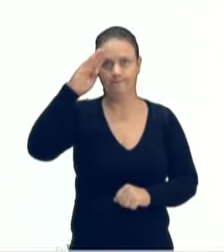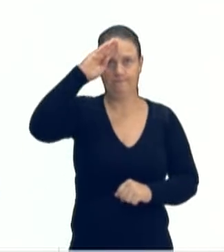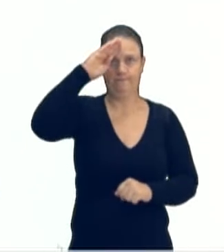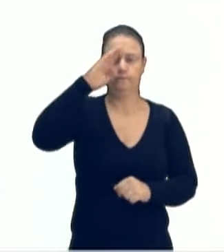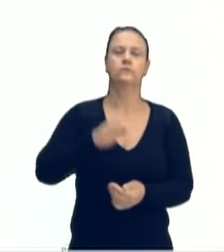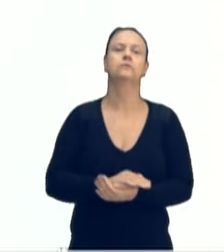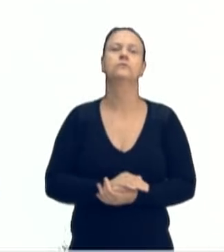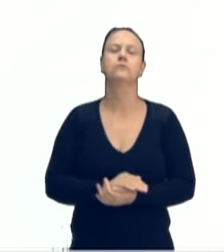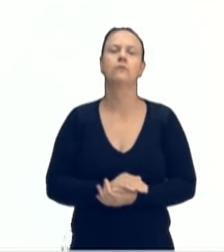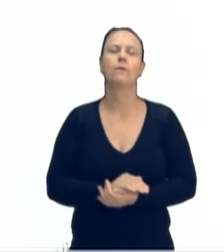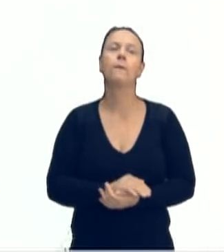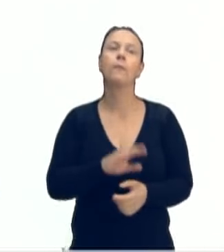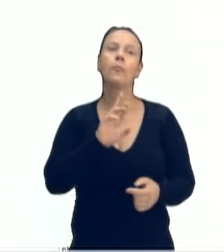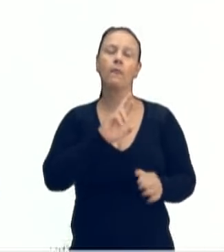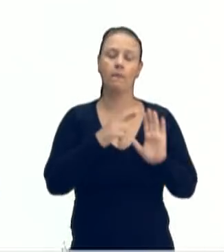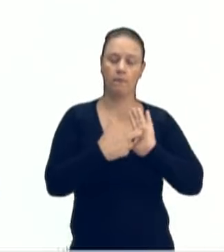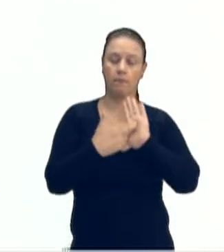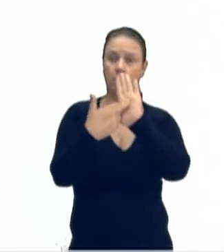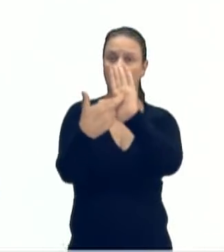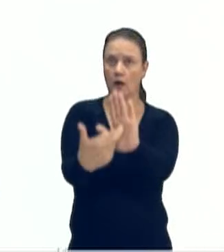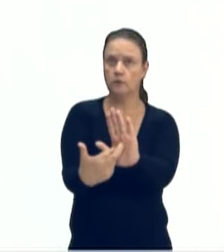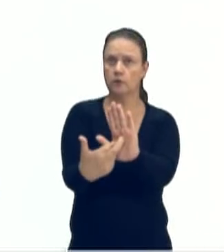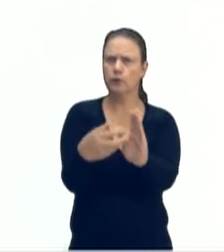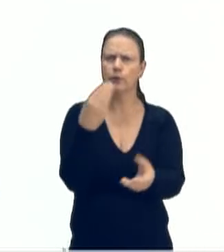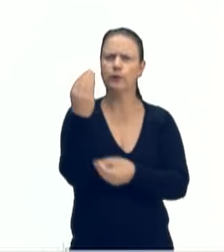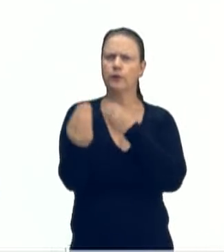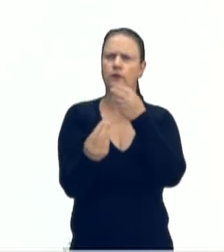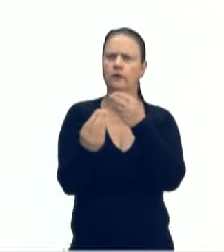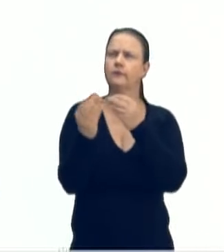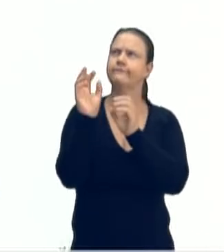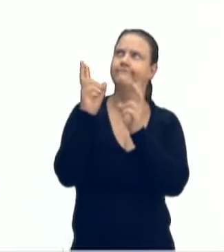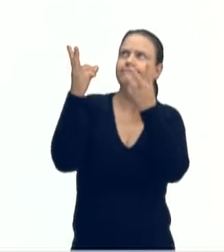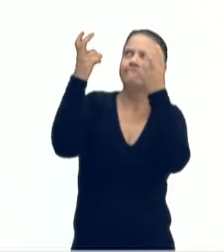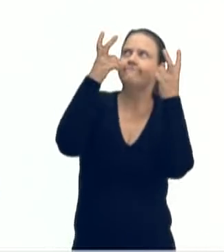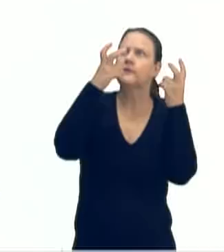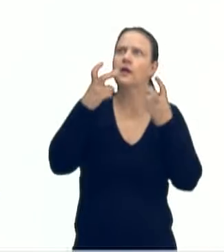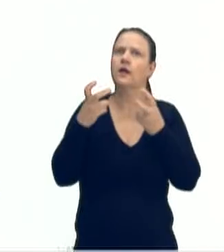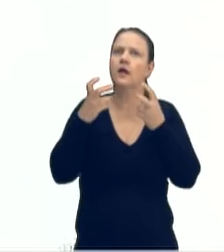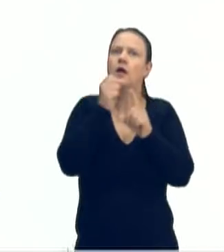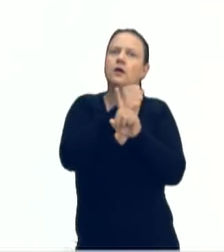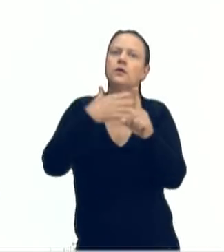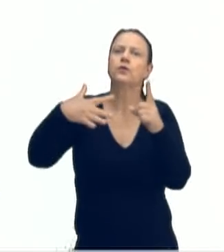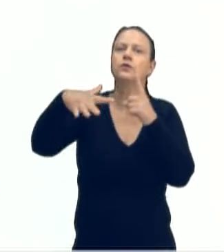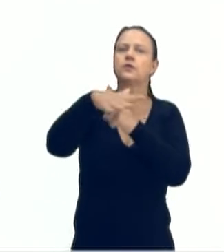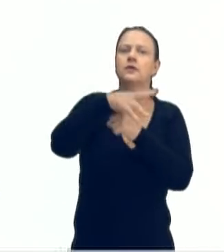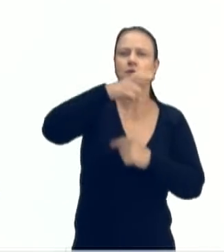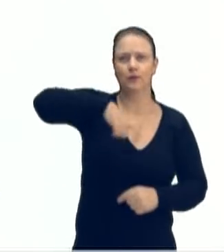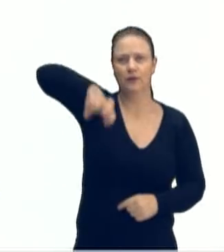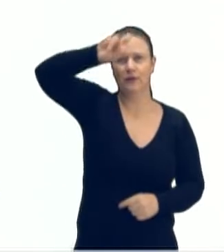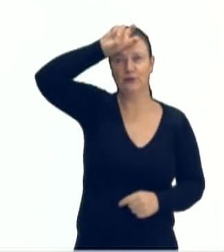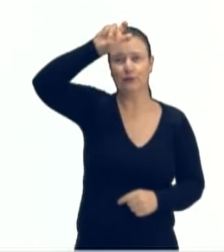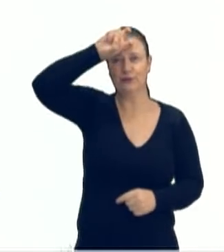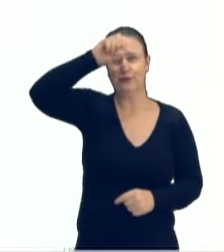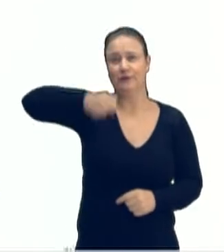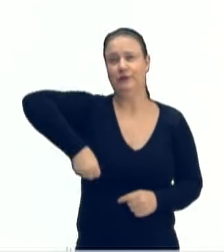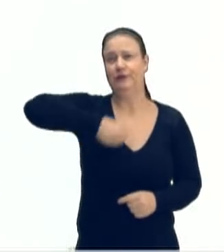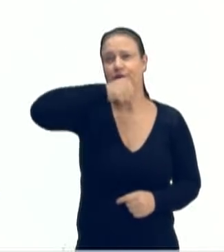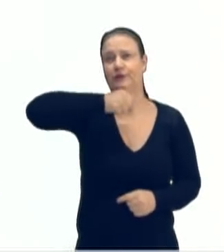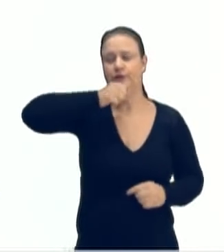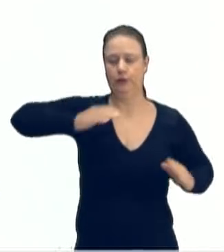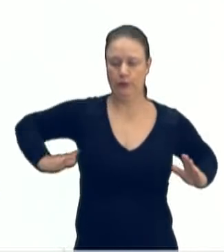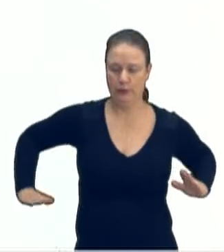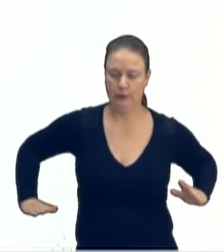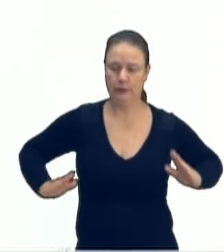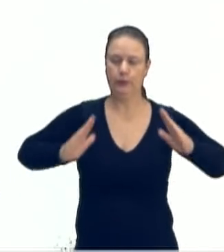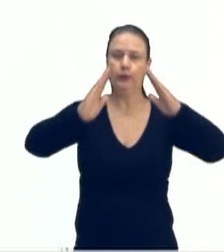de como seria organizada a sociedade no Egito Antigo. Então, na ponta dessa pirâmide social